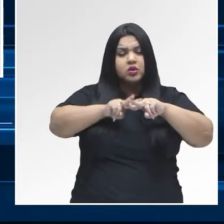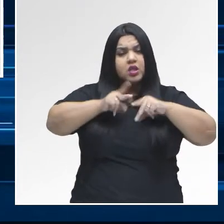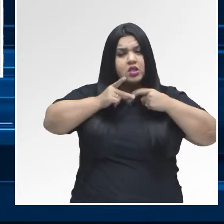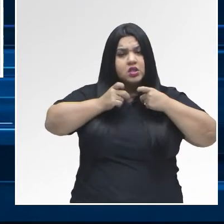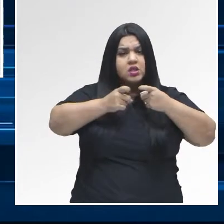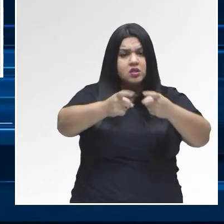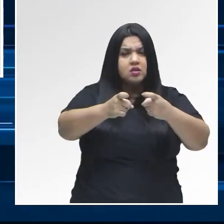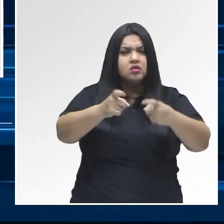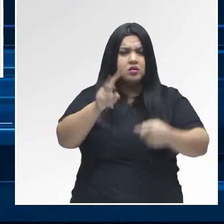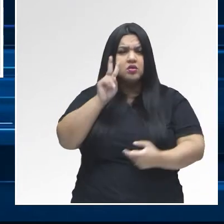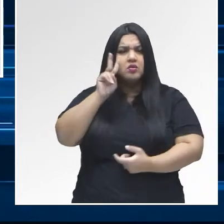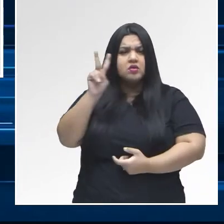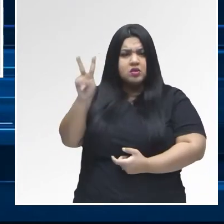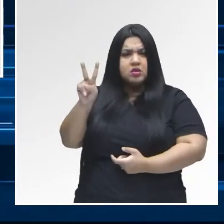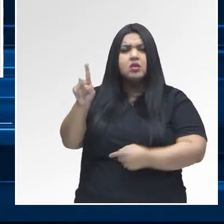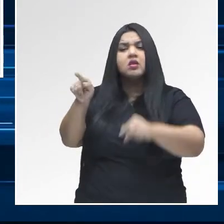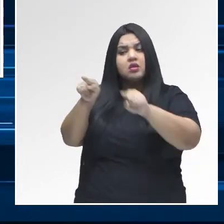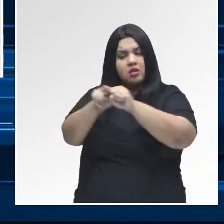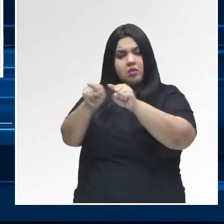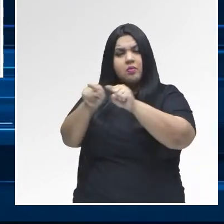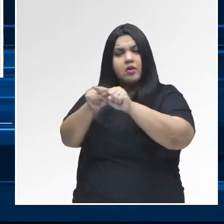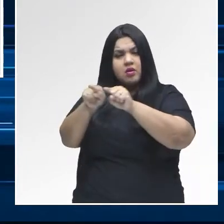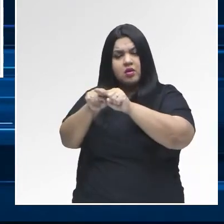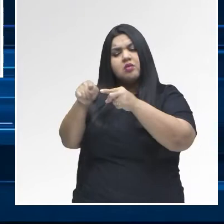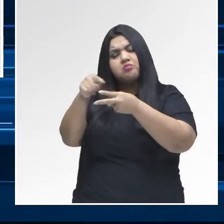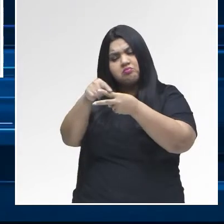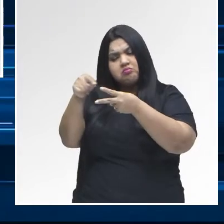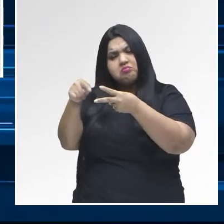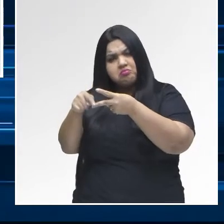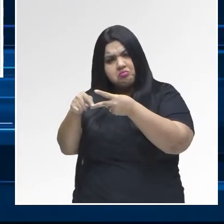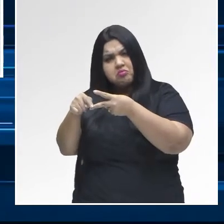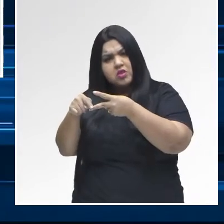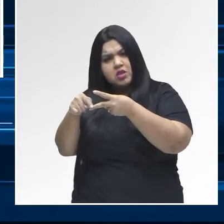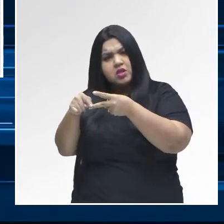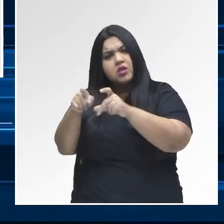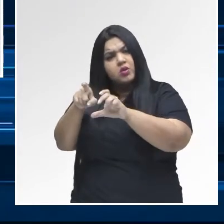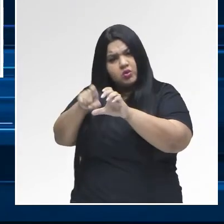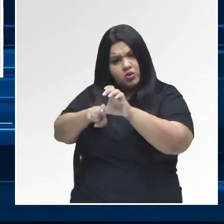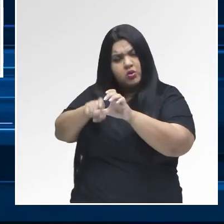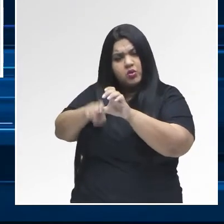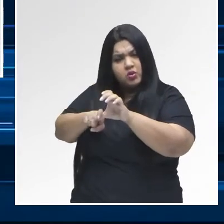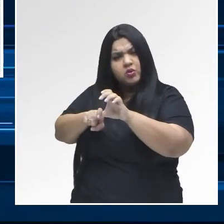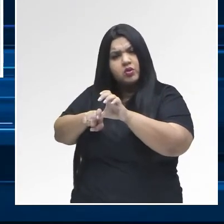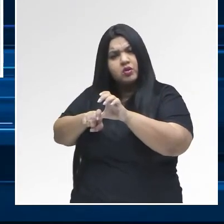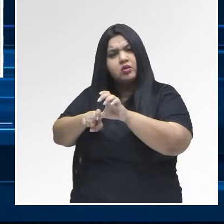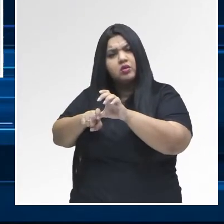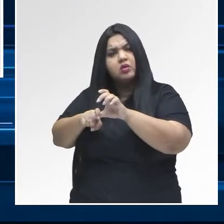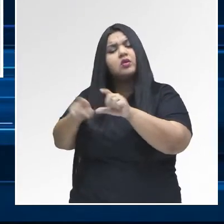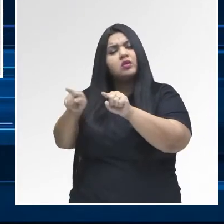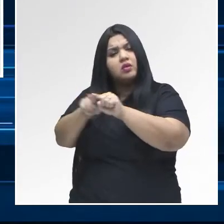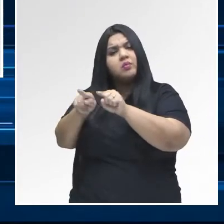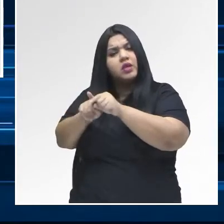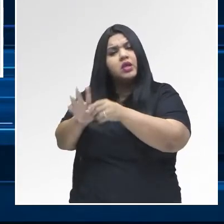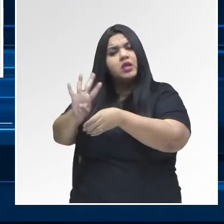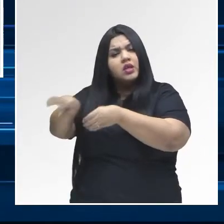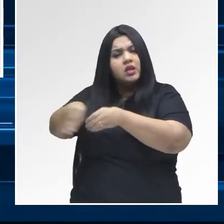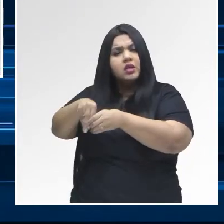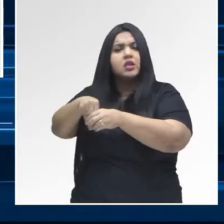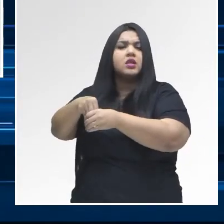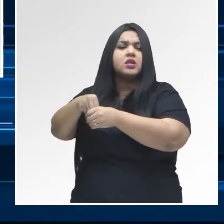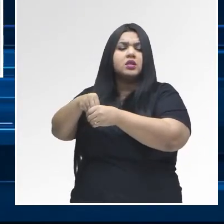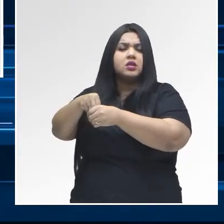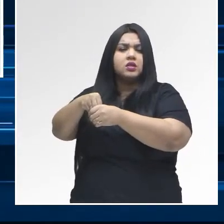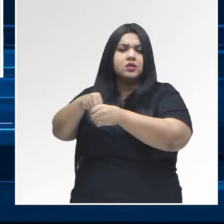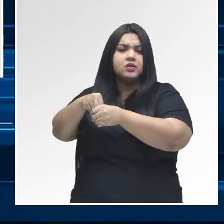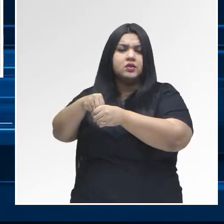gente viu que também esses princípios de ser prisioneiro de guerra ou por conta de dívida também estão presentes